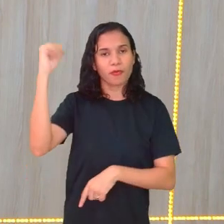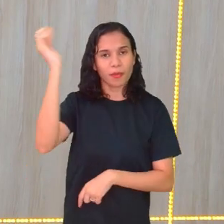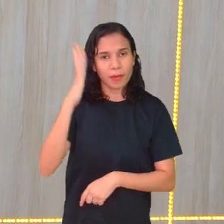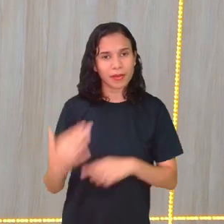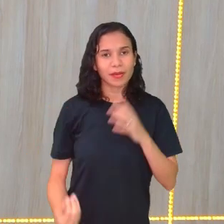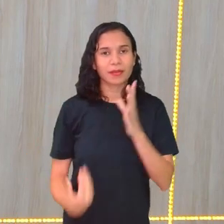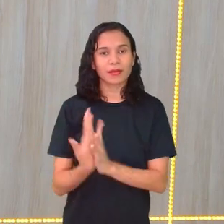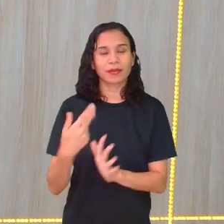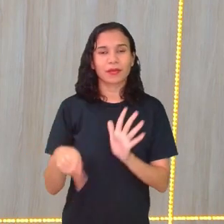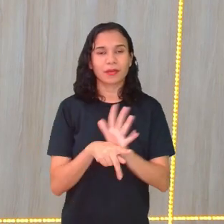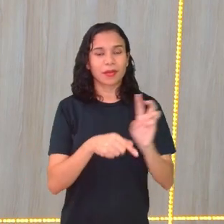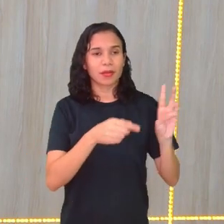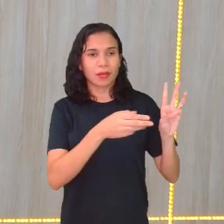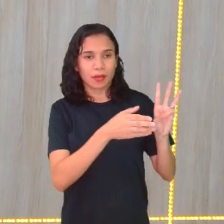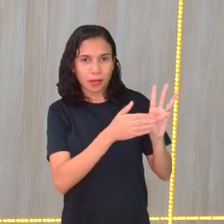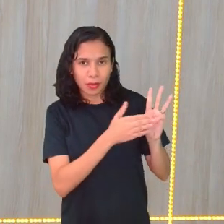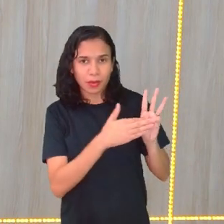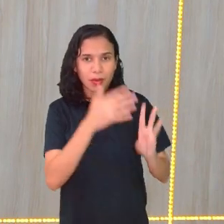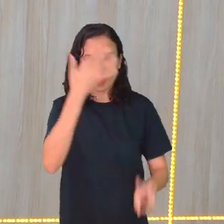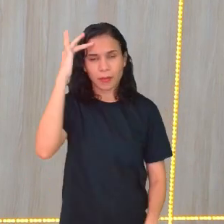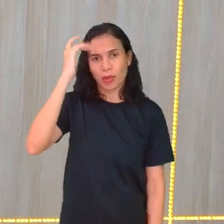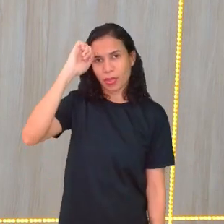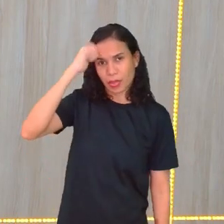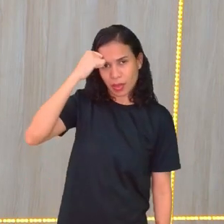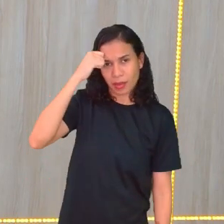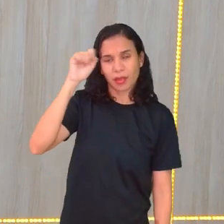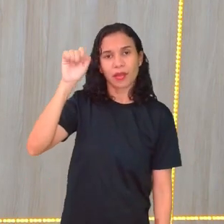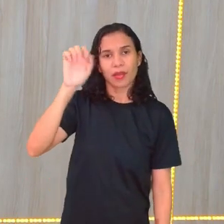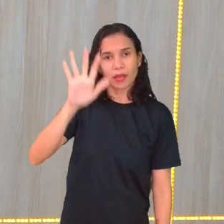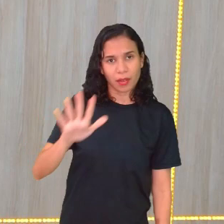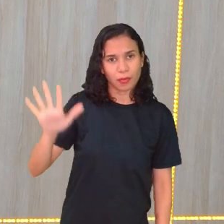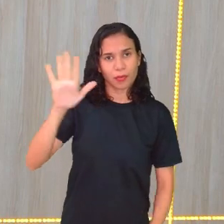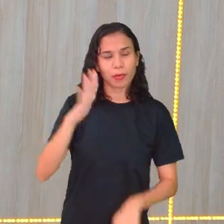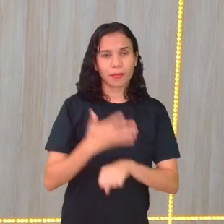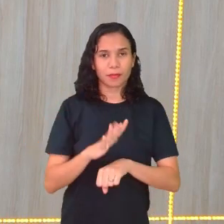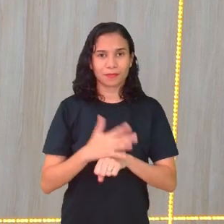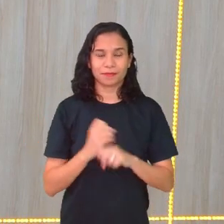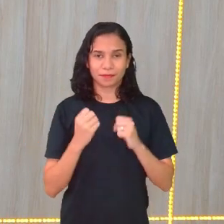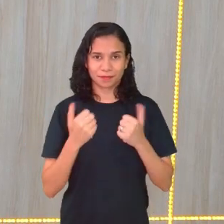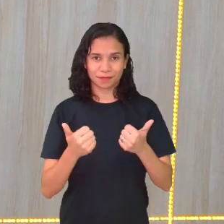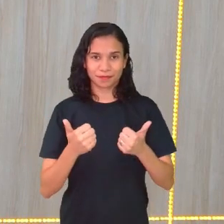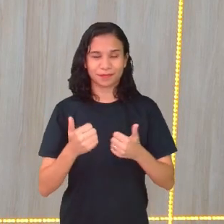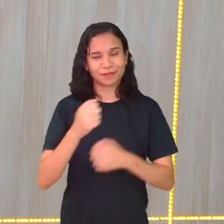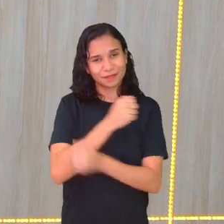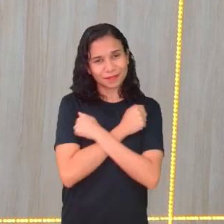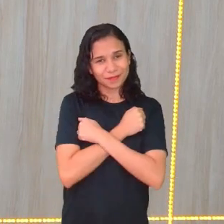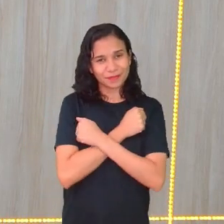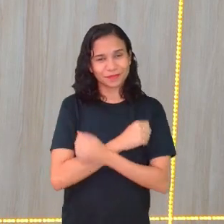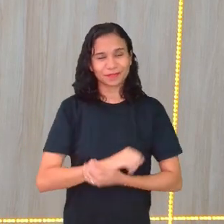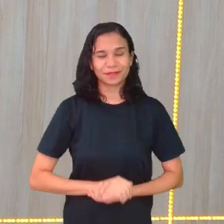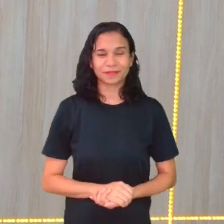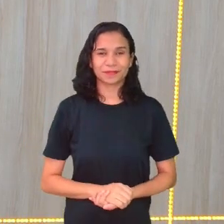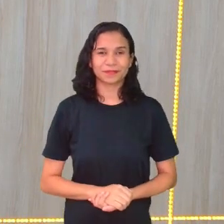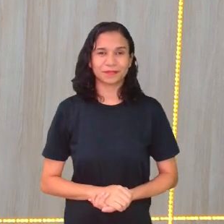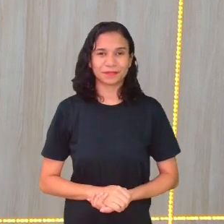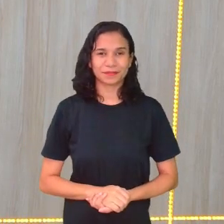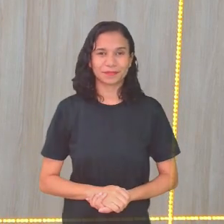formada por indígenas, por pessoas negras e por pessoas brancas, tá bom? Um abraço, gente!